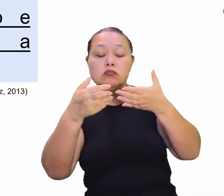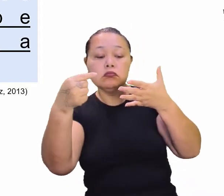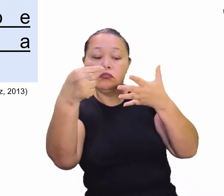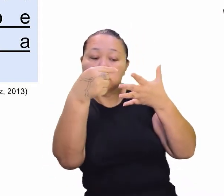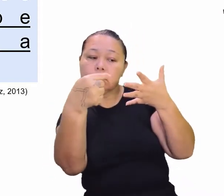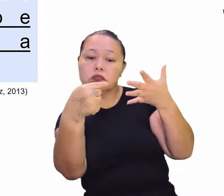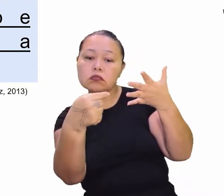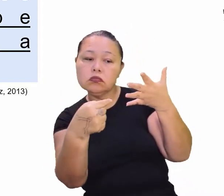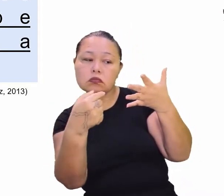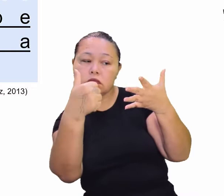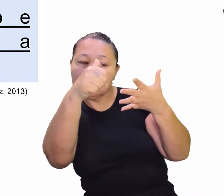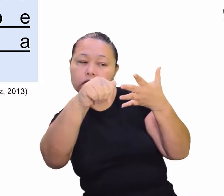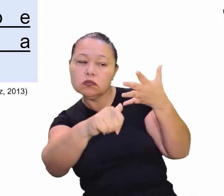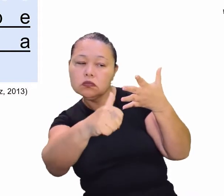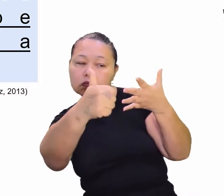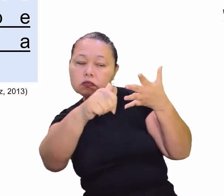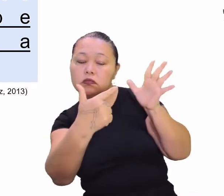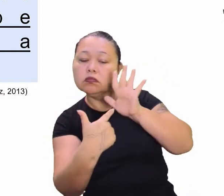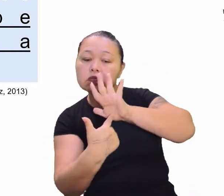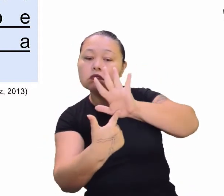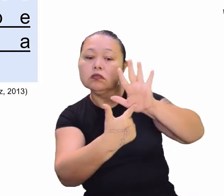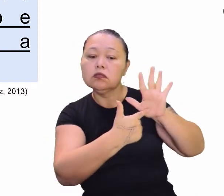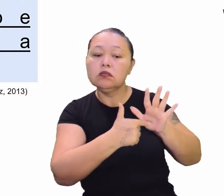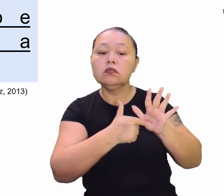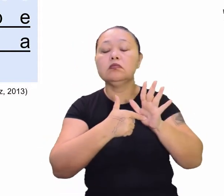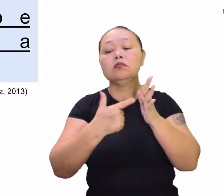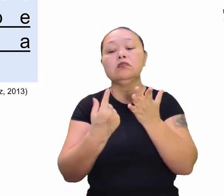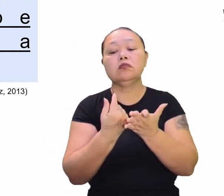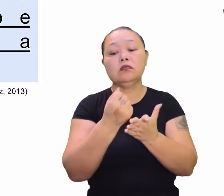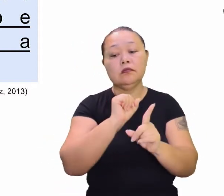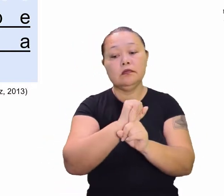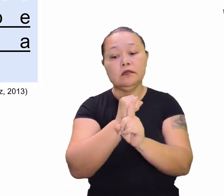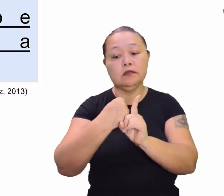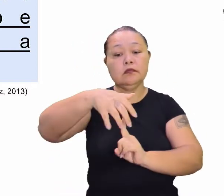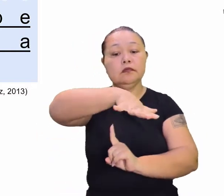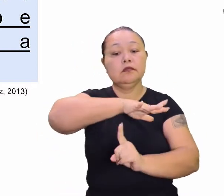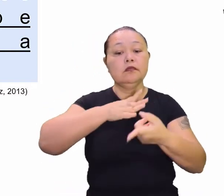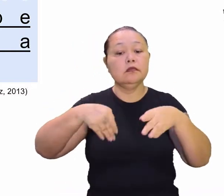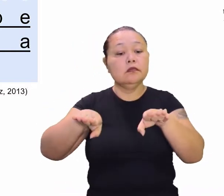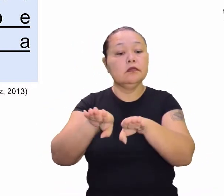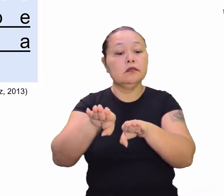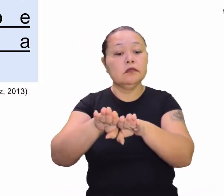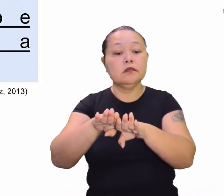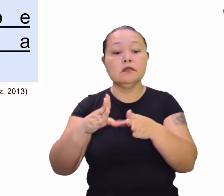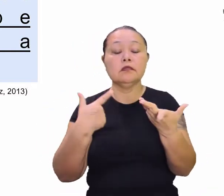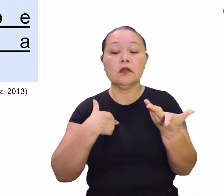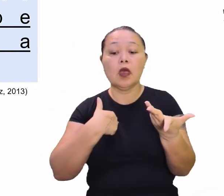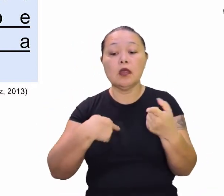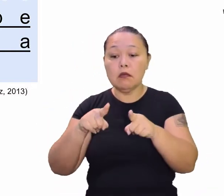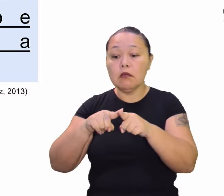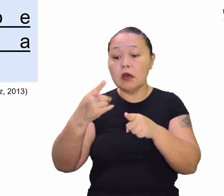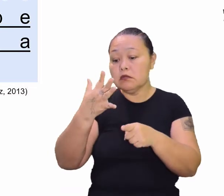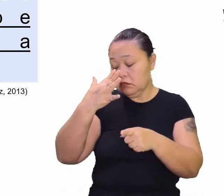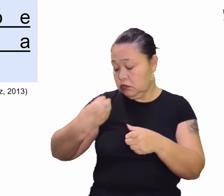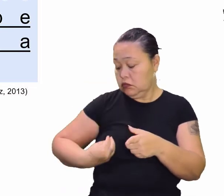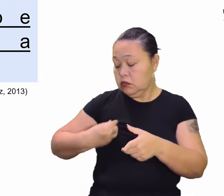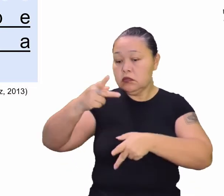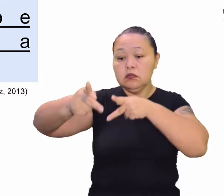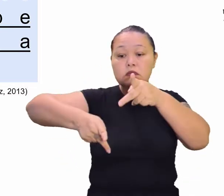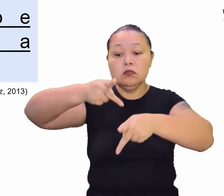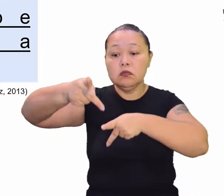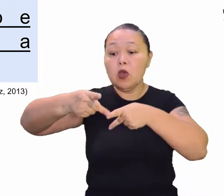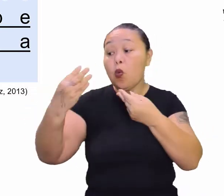de indicadores que retrata a situação econômica e social, bem como as condições de vida de suas